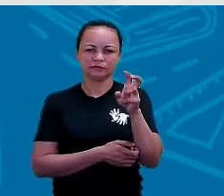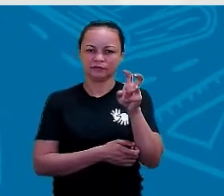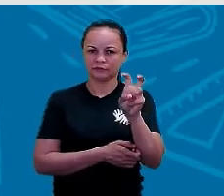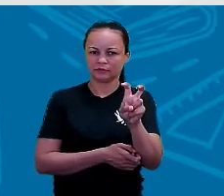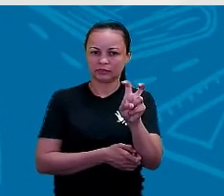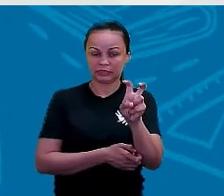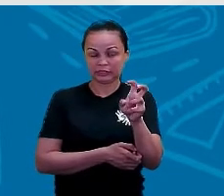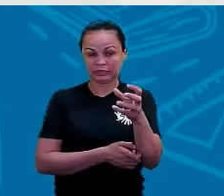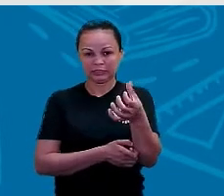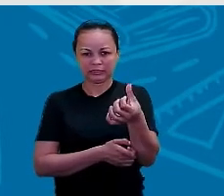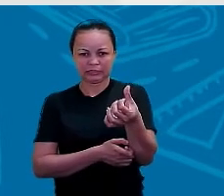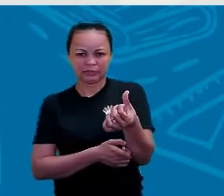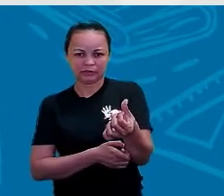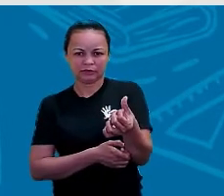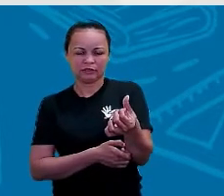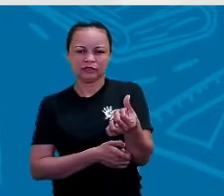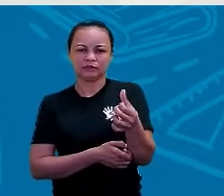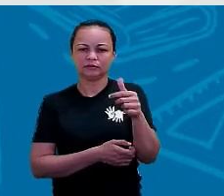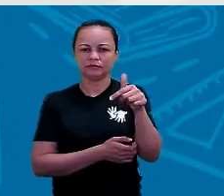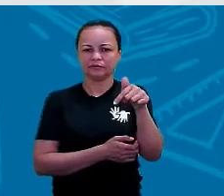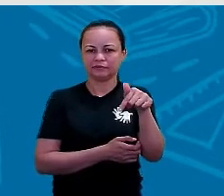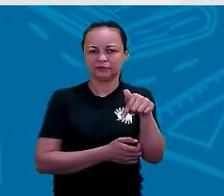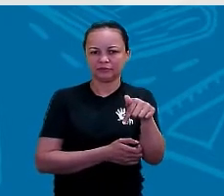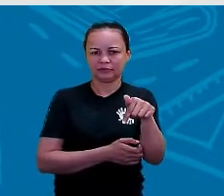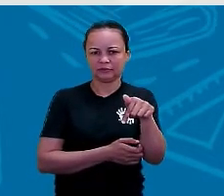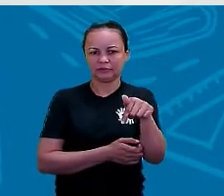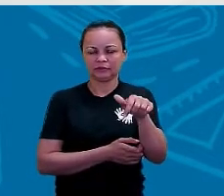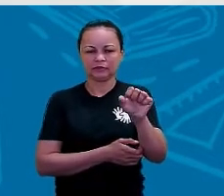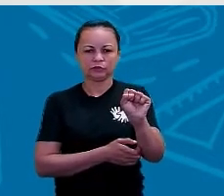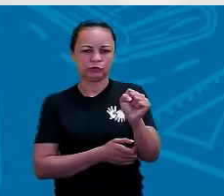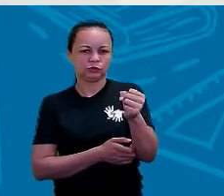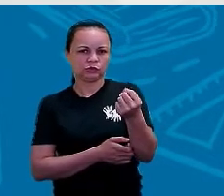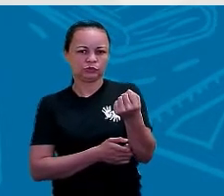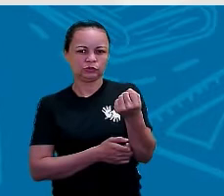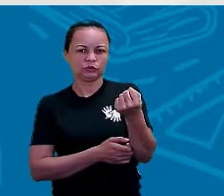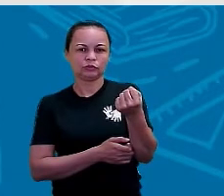5, 6, 7, 8,